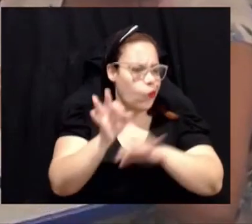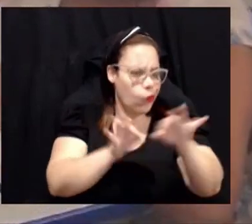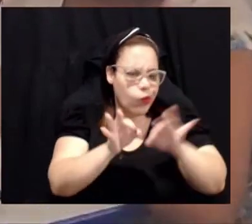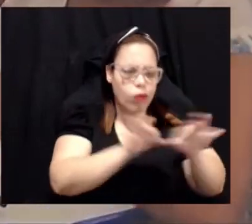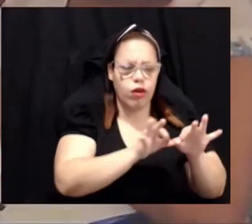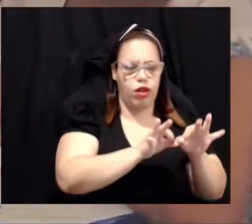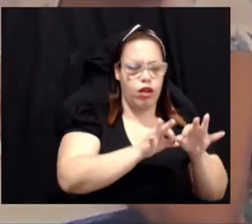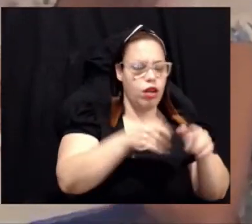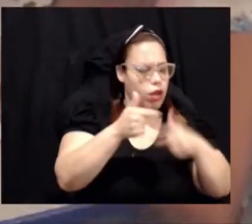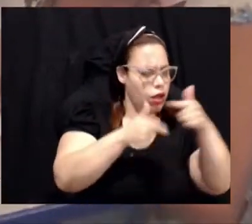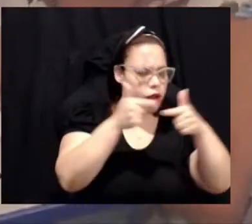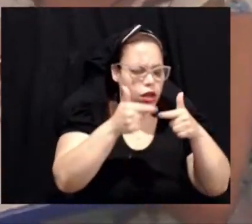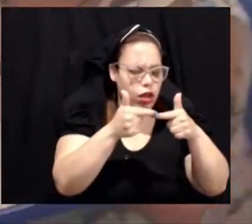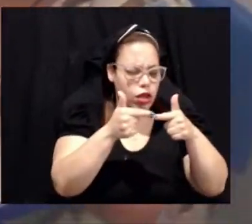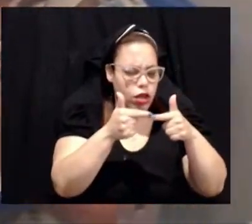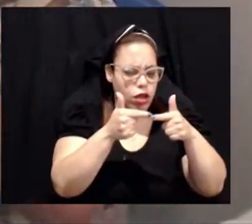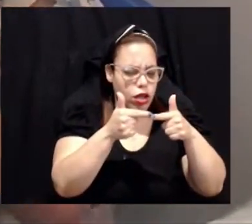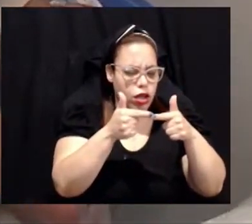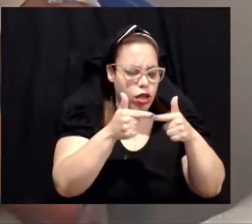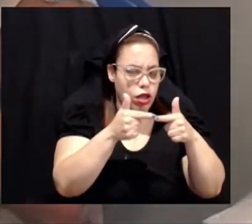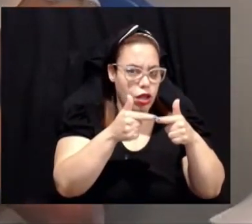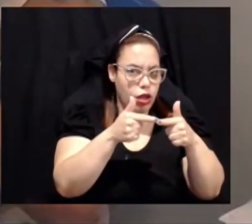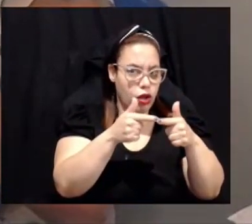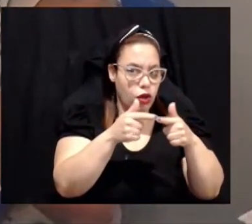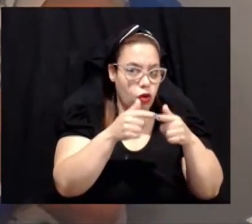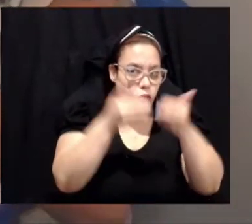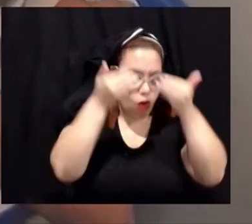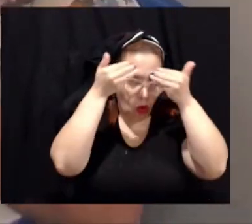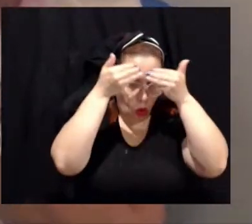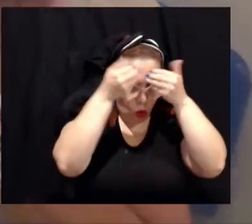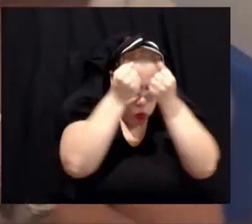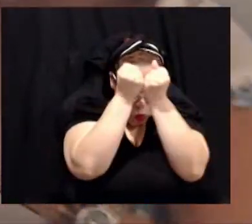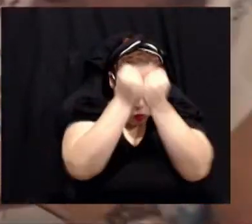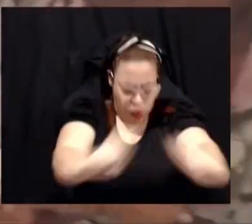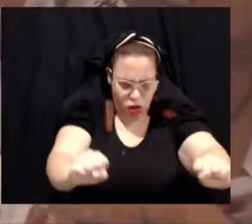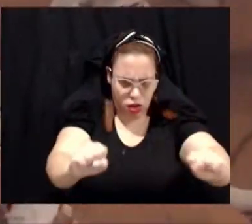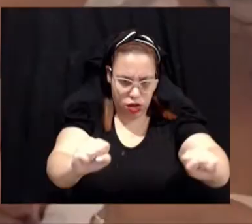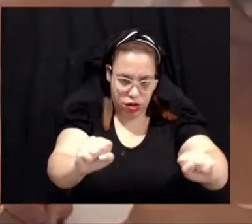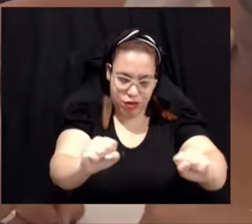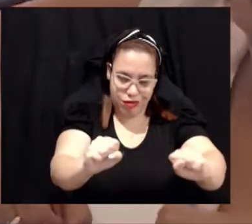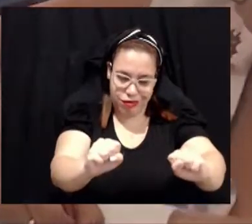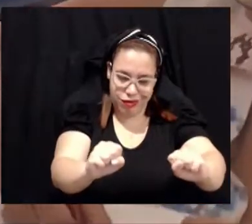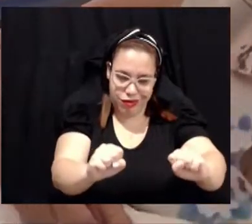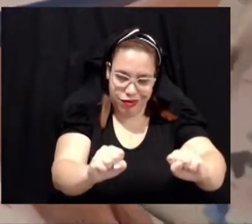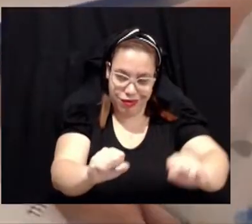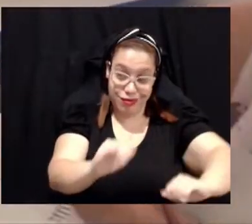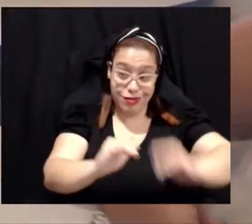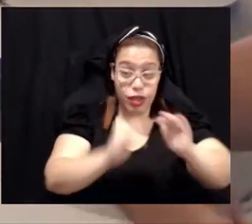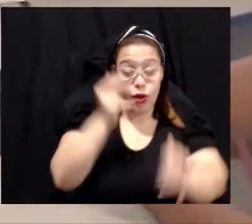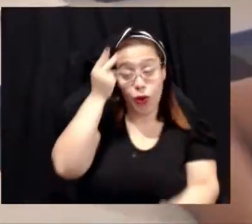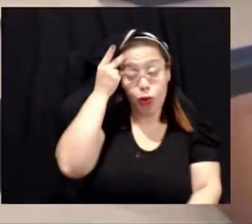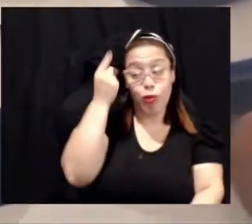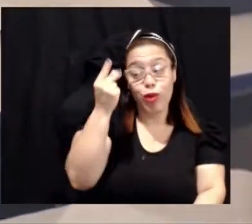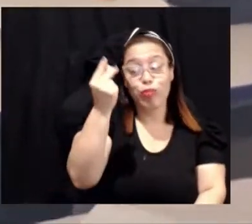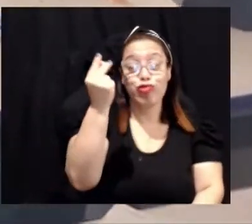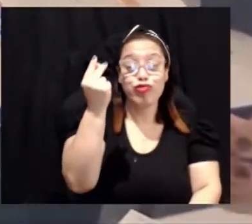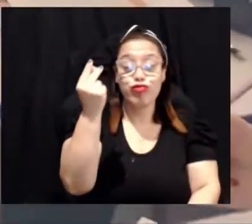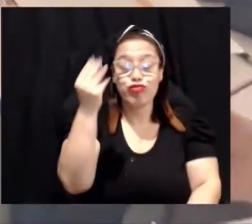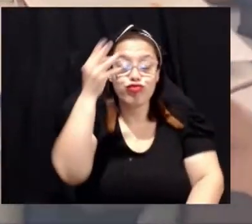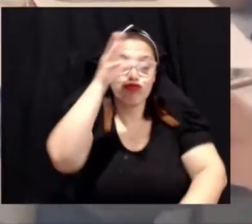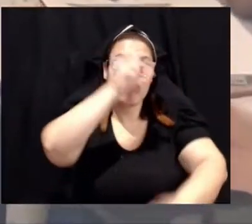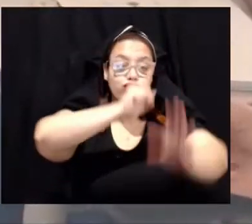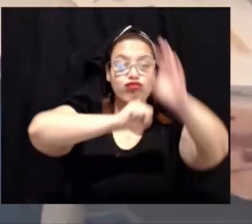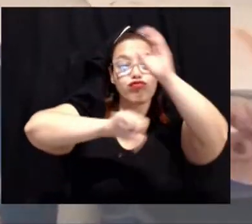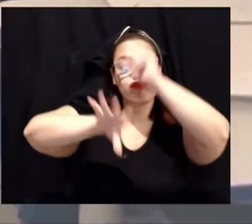esse chamado desbloqueio e levá-lo a uma dinâmica normal de aprendizagem no seu